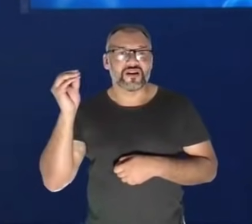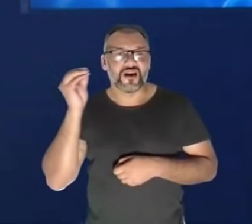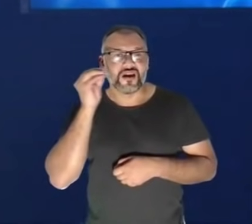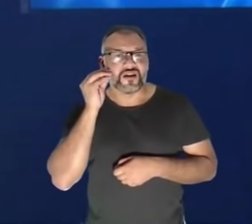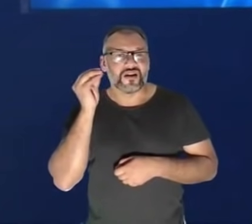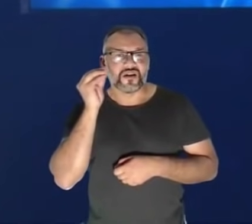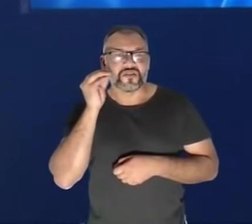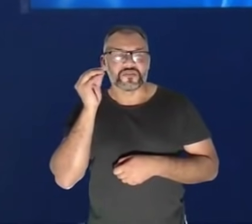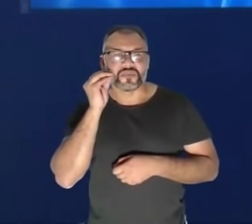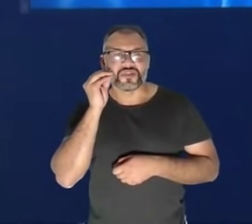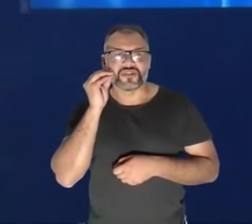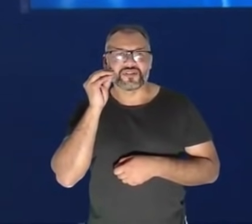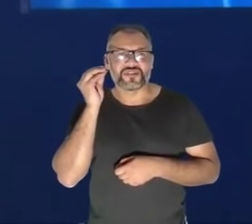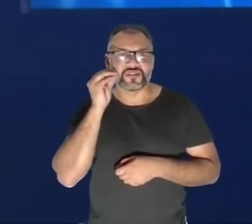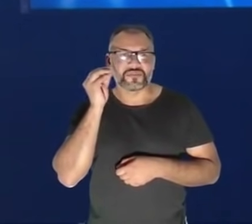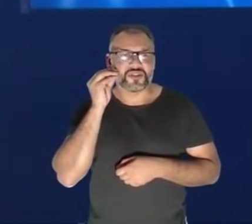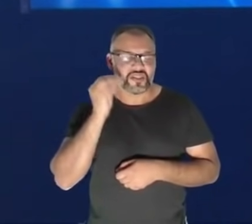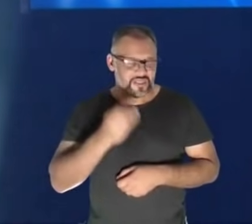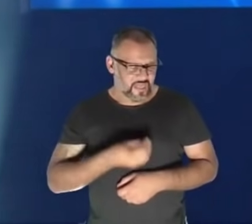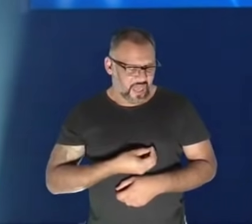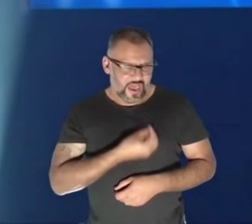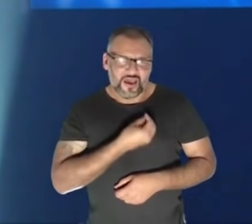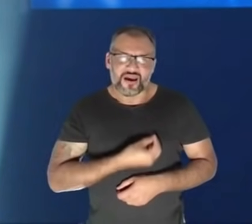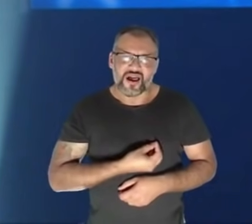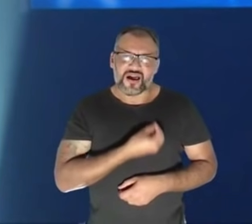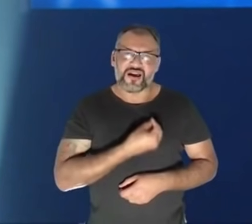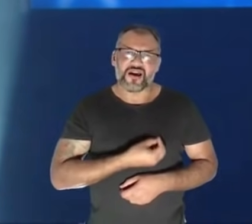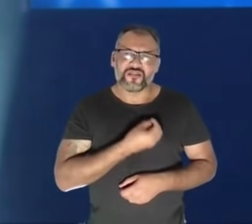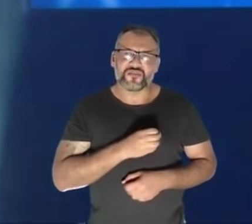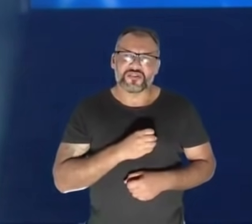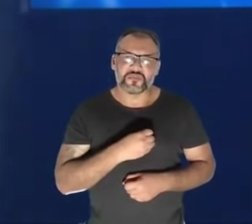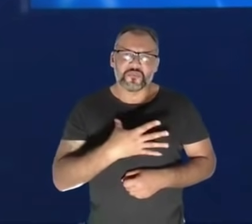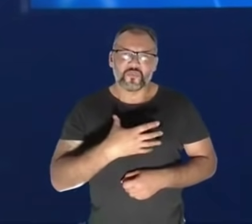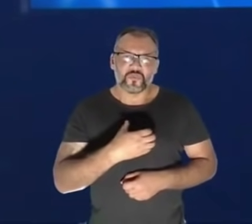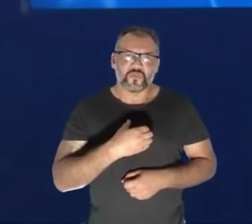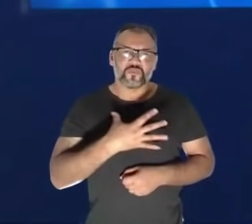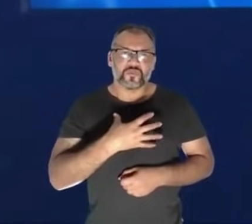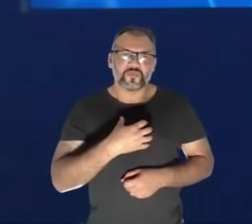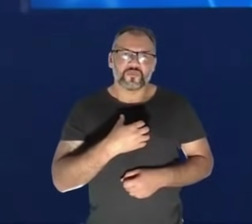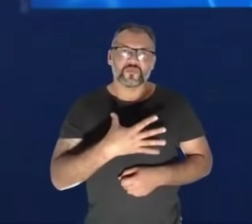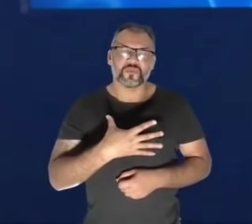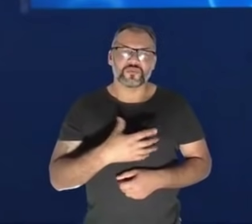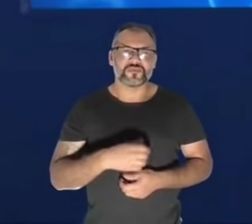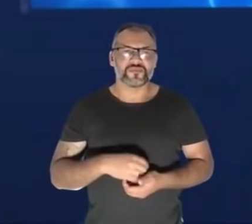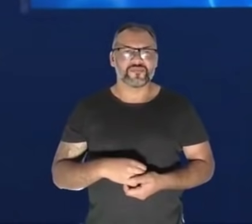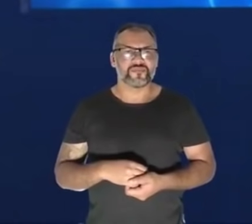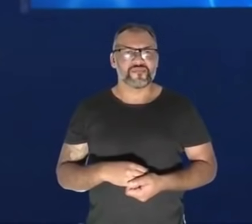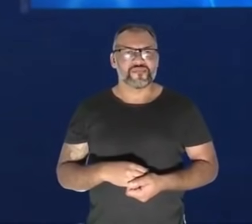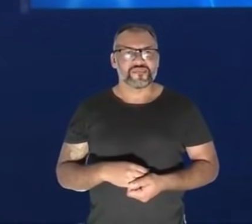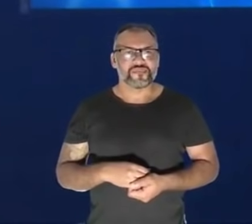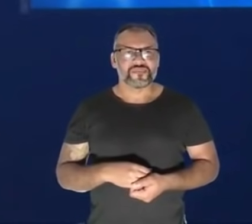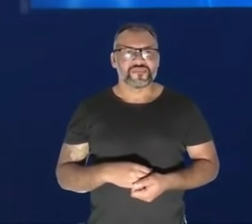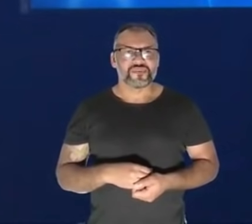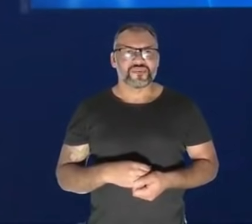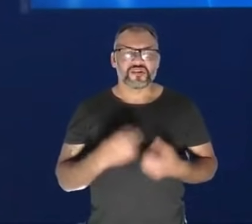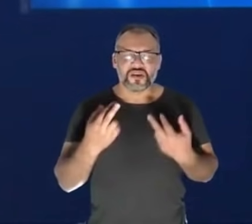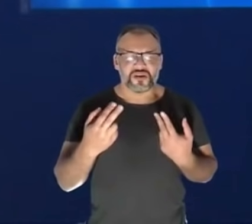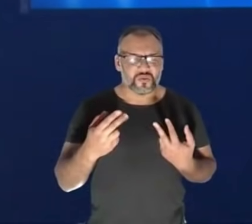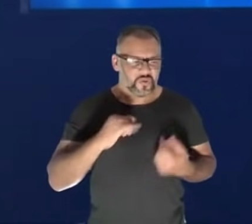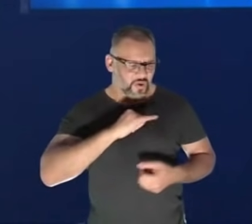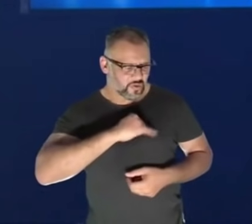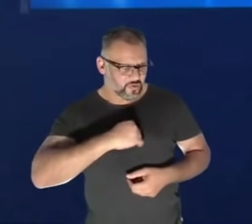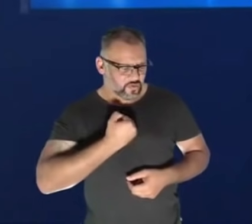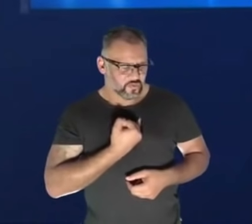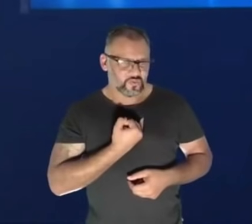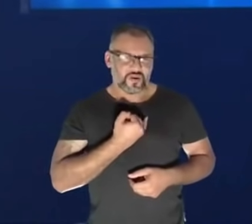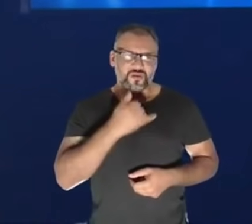pulsa a alma é experiência e como de João a missão começa